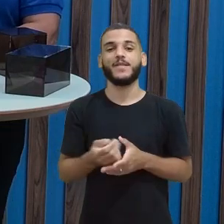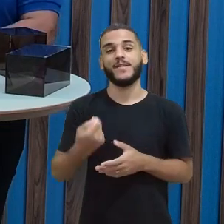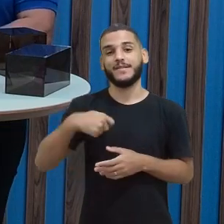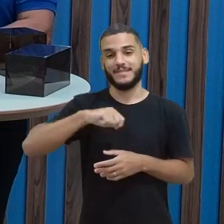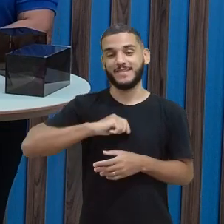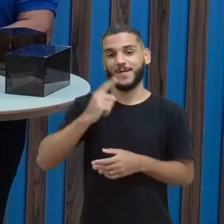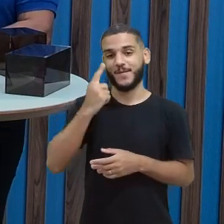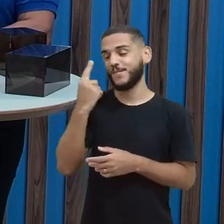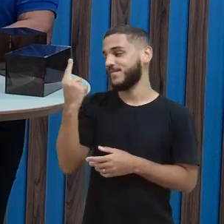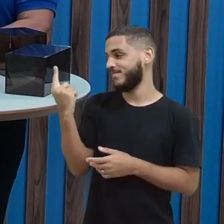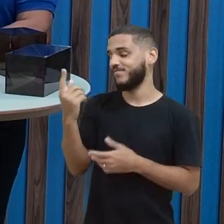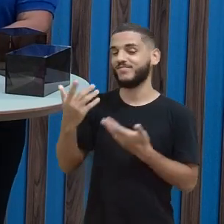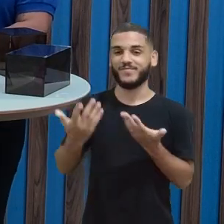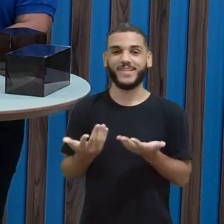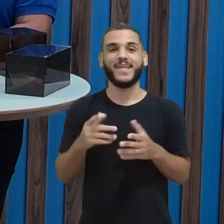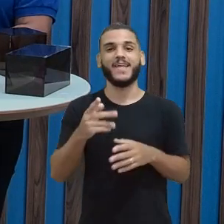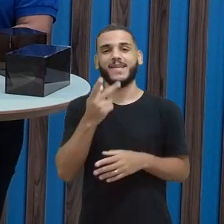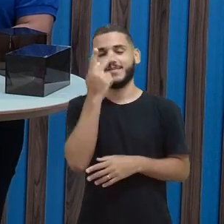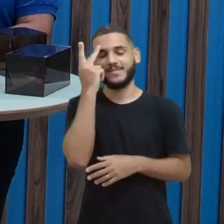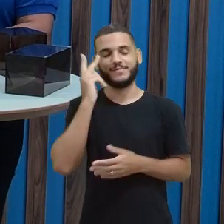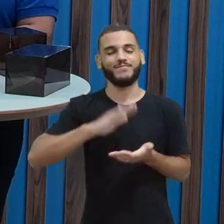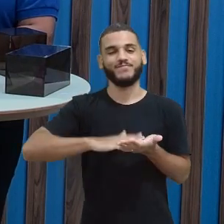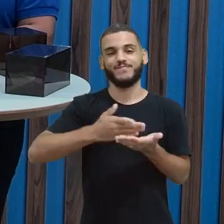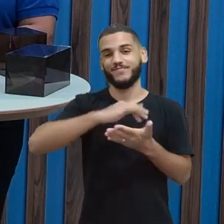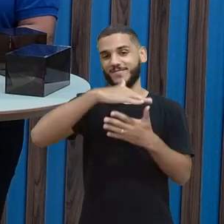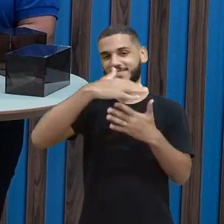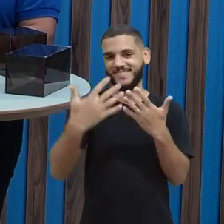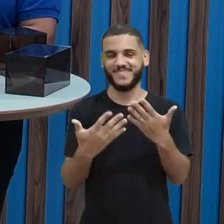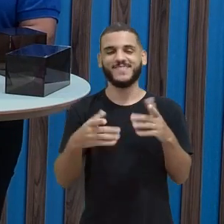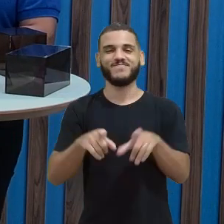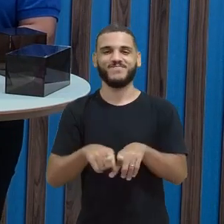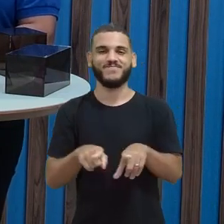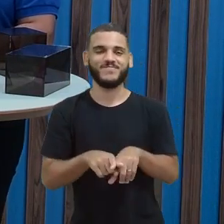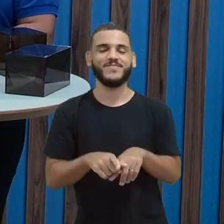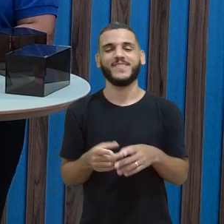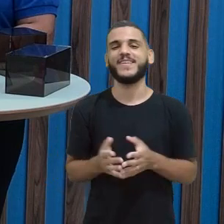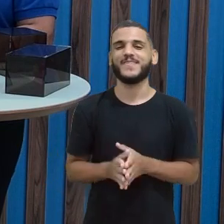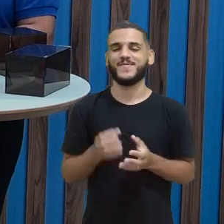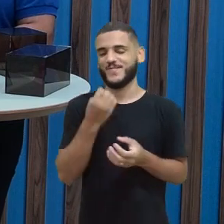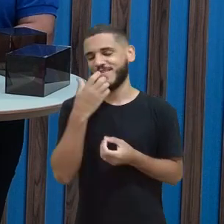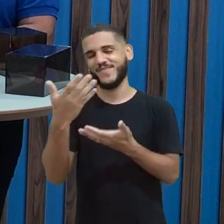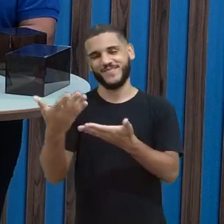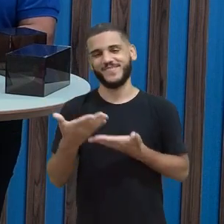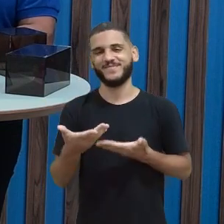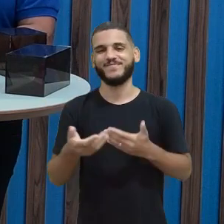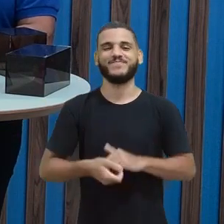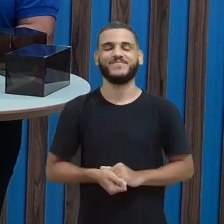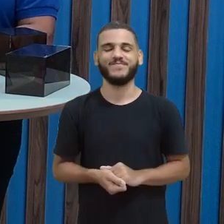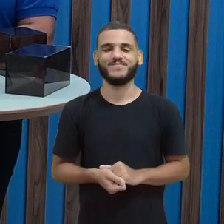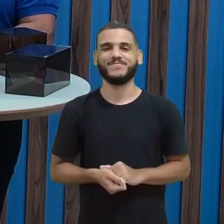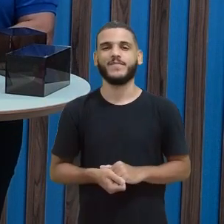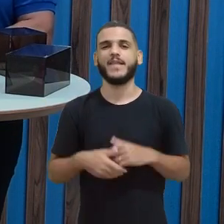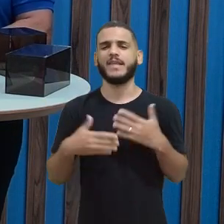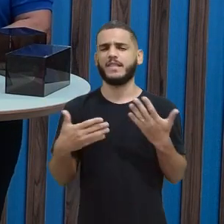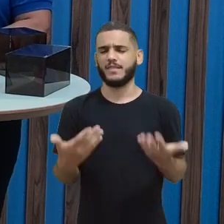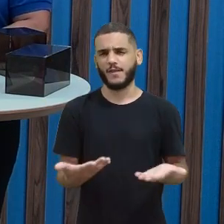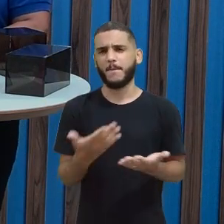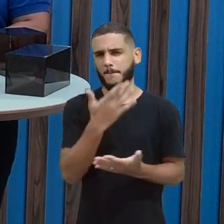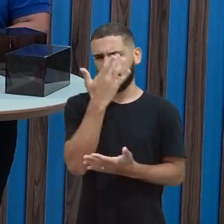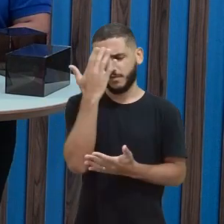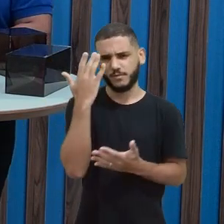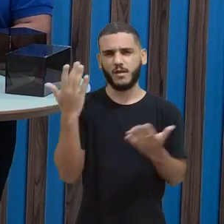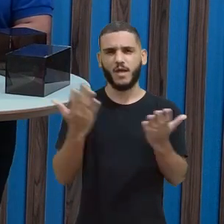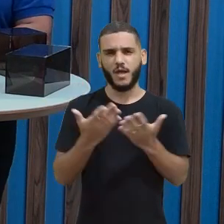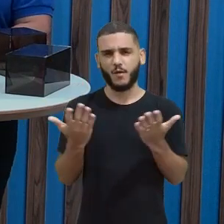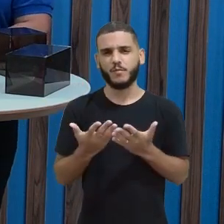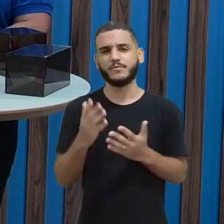esse. Temos Clisma para fazer a nossa tradução em Libras. Seja bem-vindo, Clisma. Gente, vamos ver